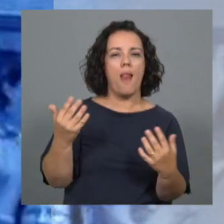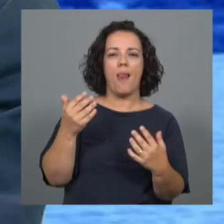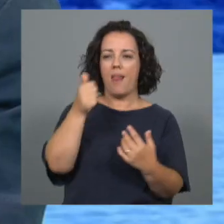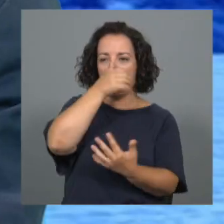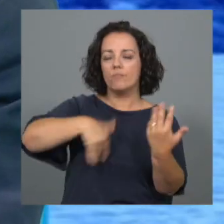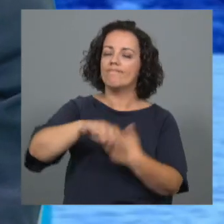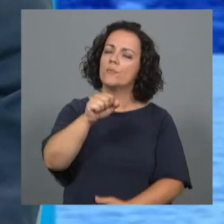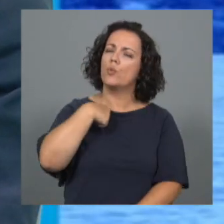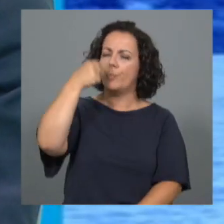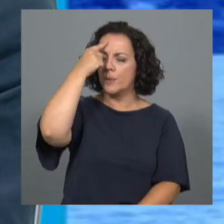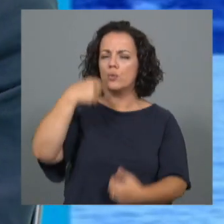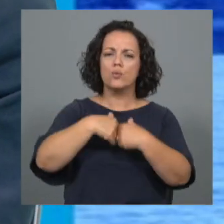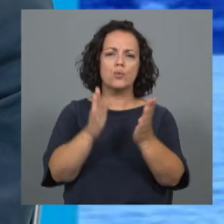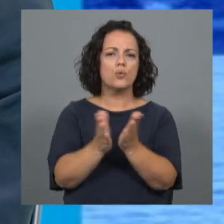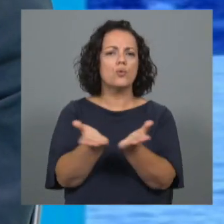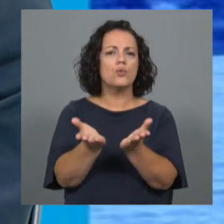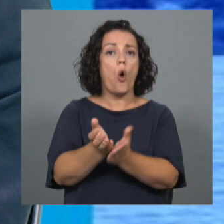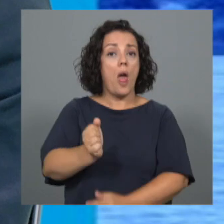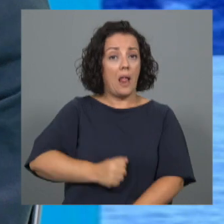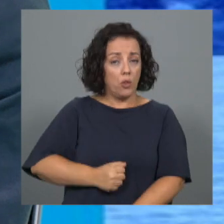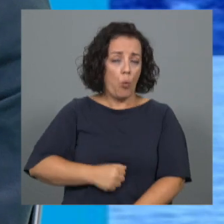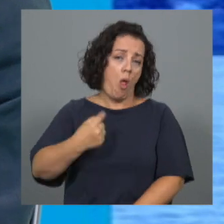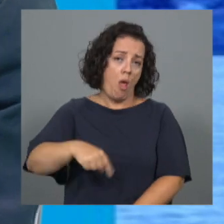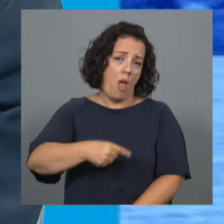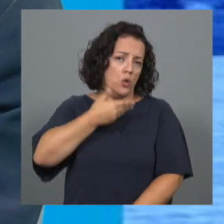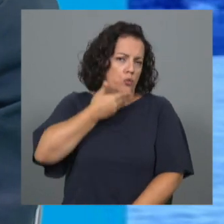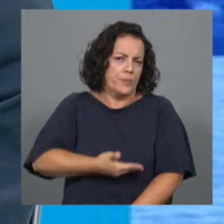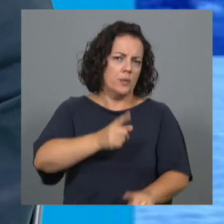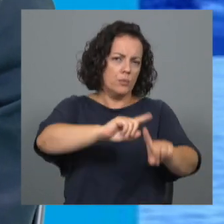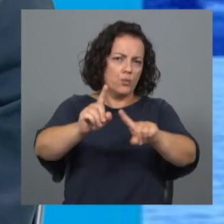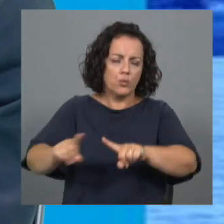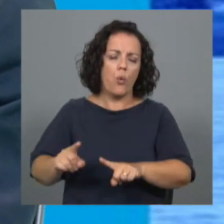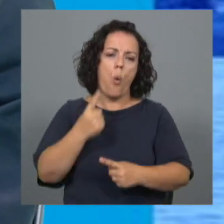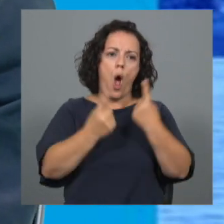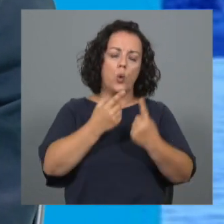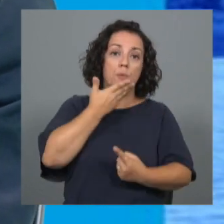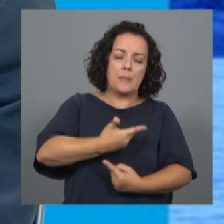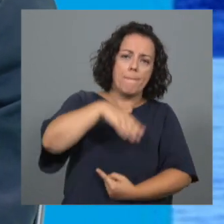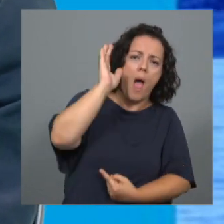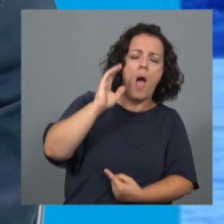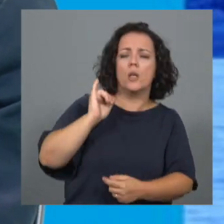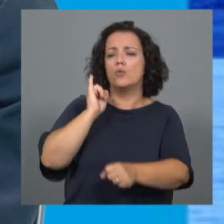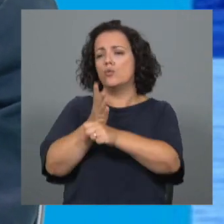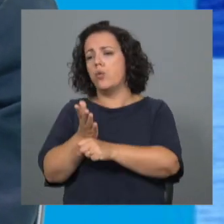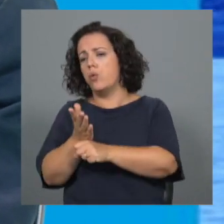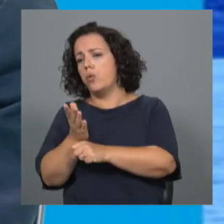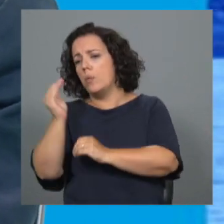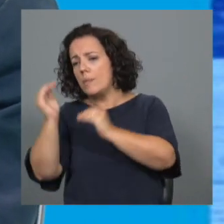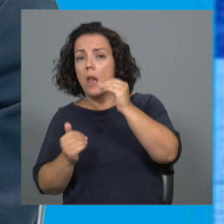escolas católicas têm experiências a este nível, umas mais do que outras. Nós também temos alunos